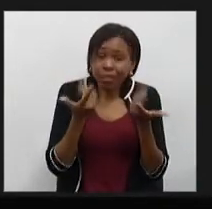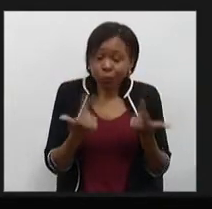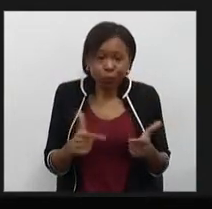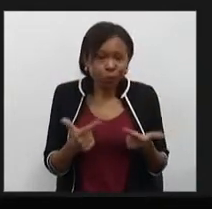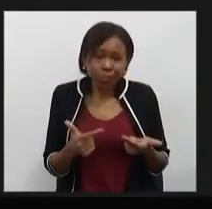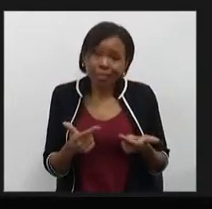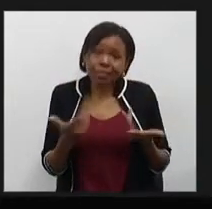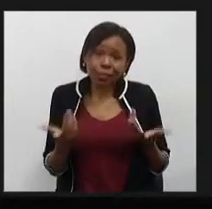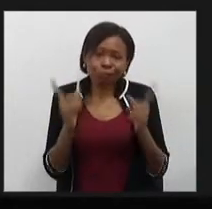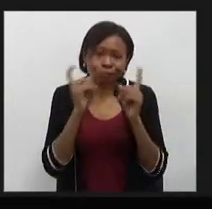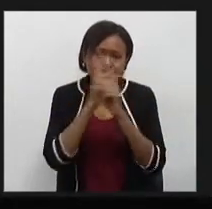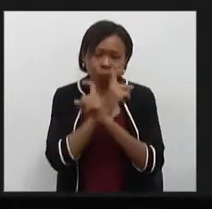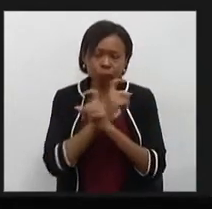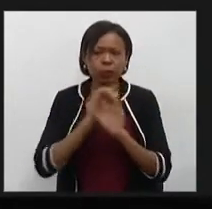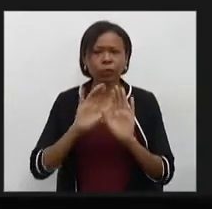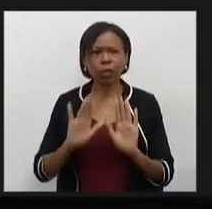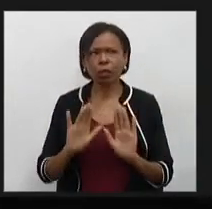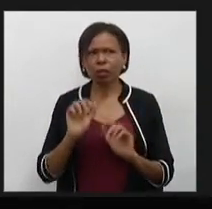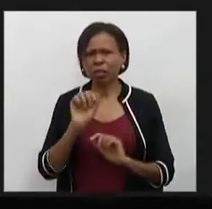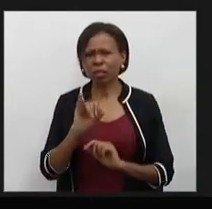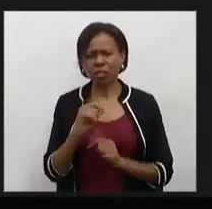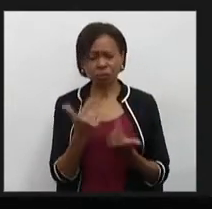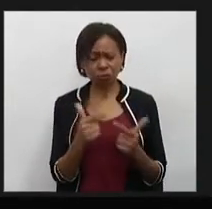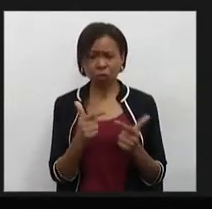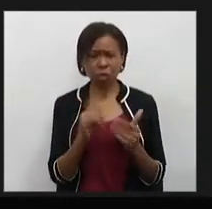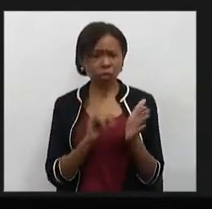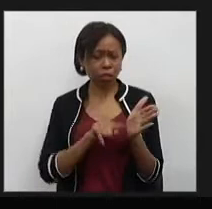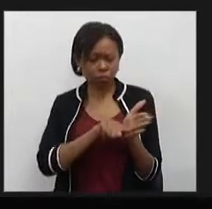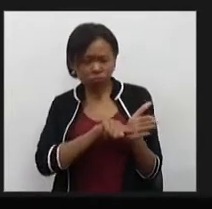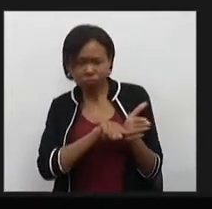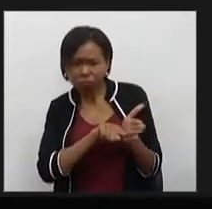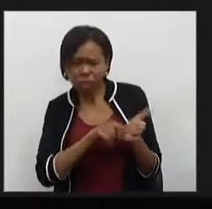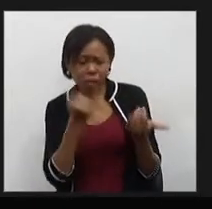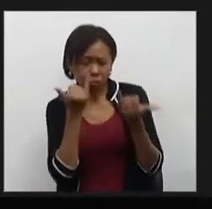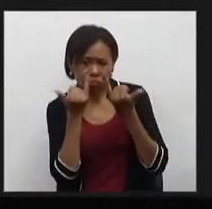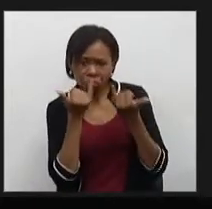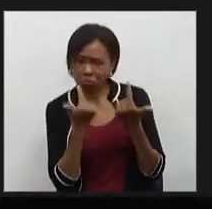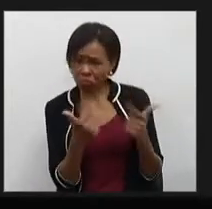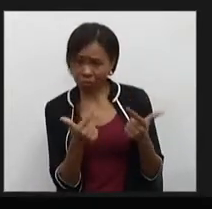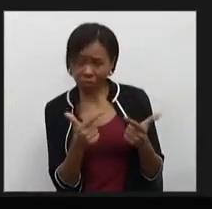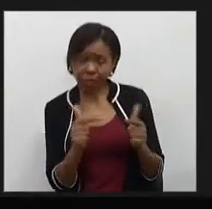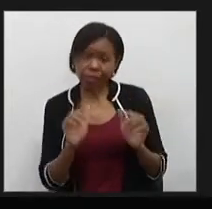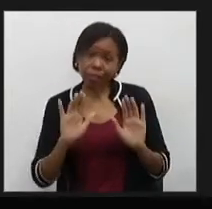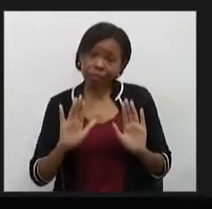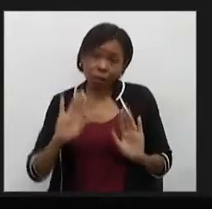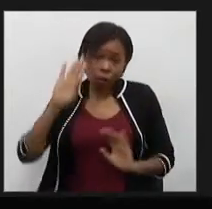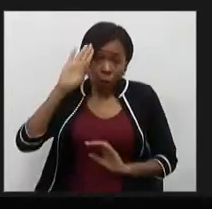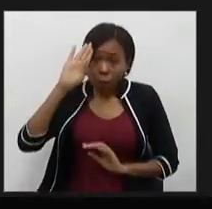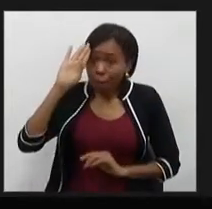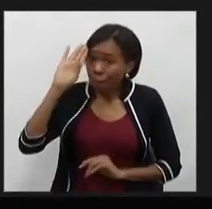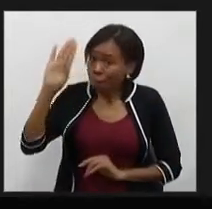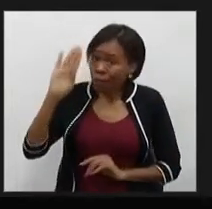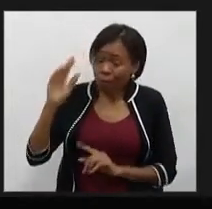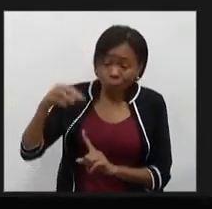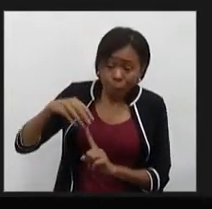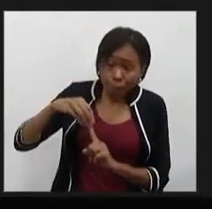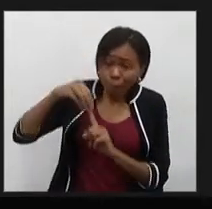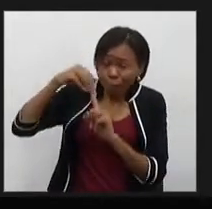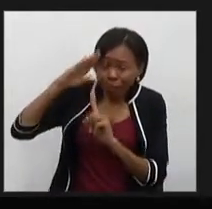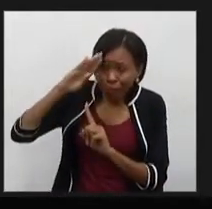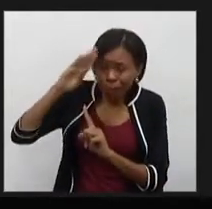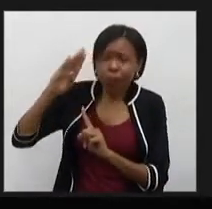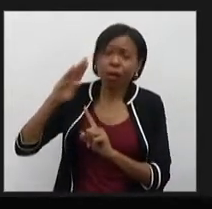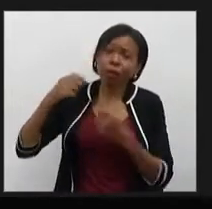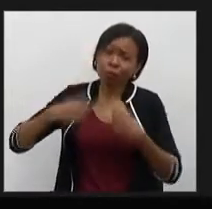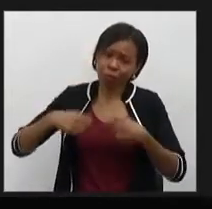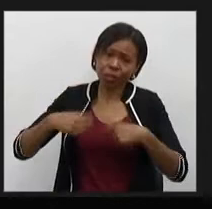nesse caso, né, na falta de dados, a prioridade, do meu ponto de vista, é atender a essas pessoas que só pelo